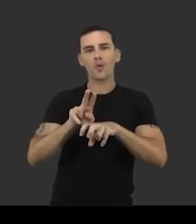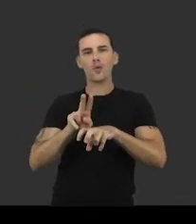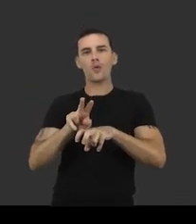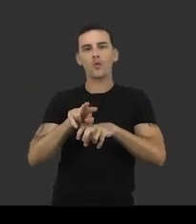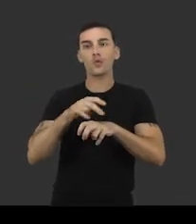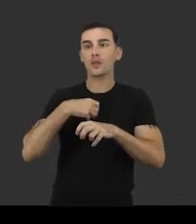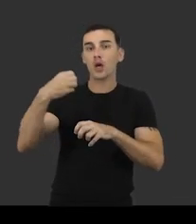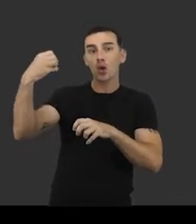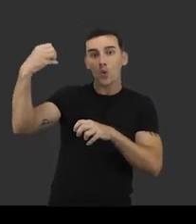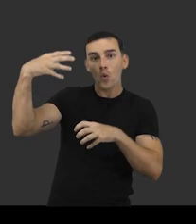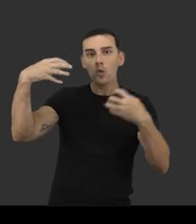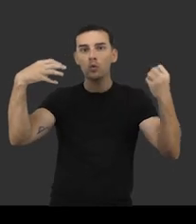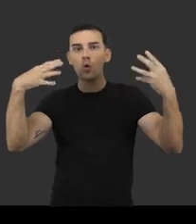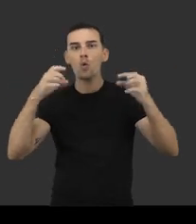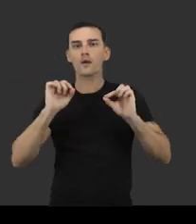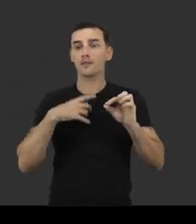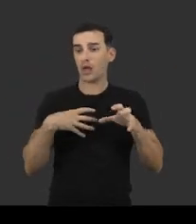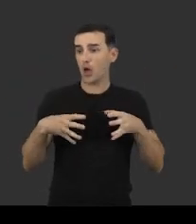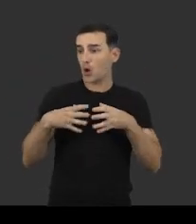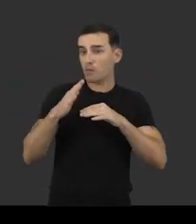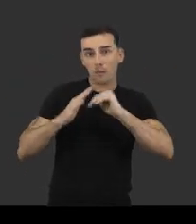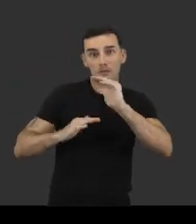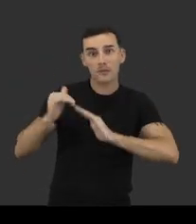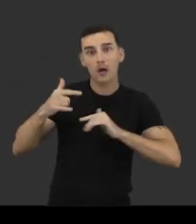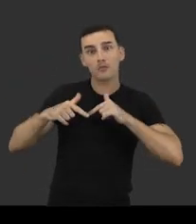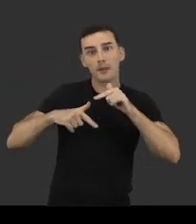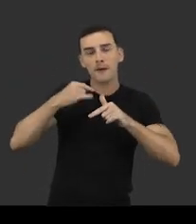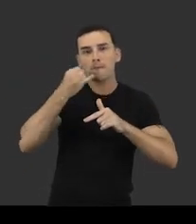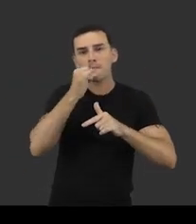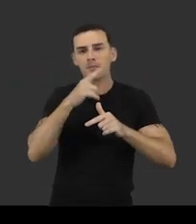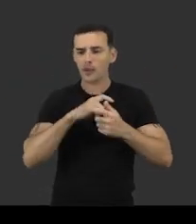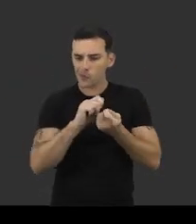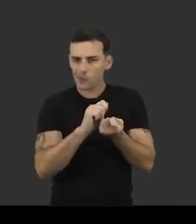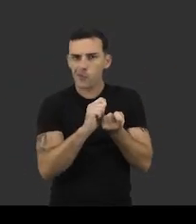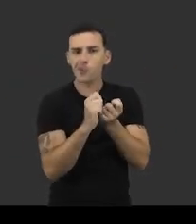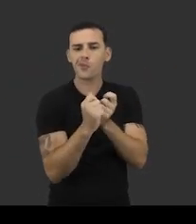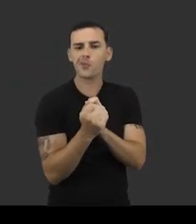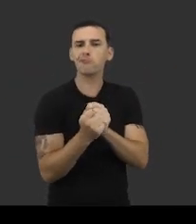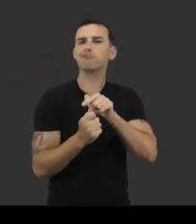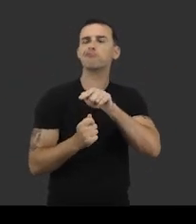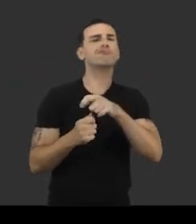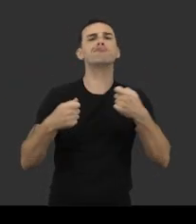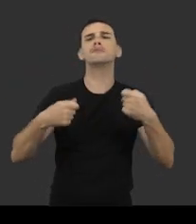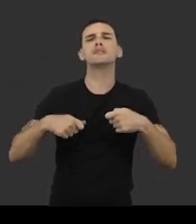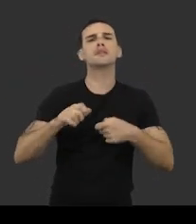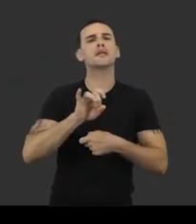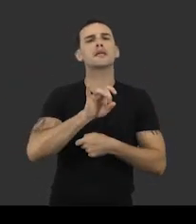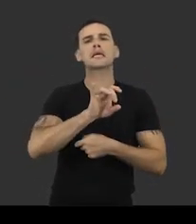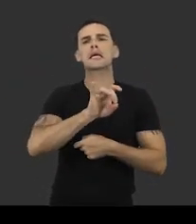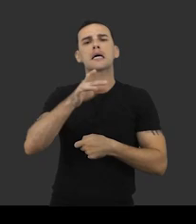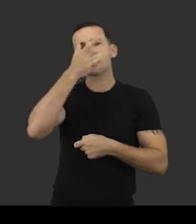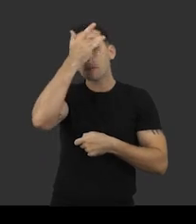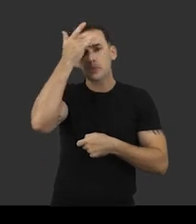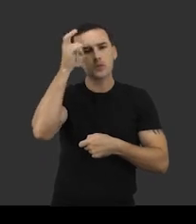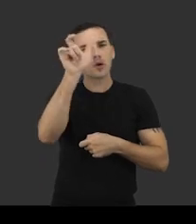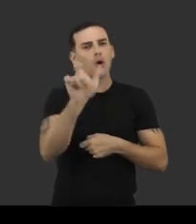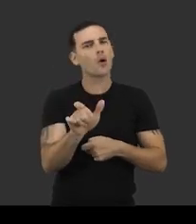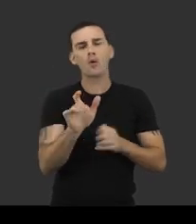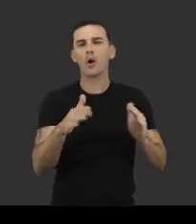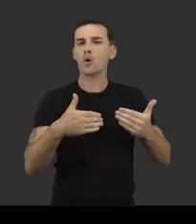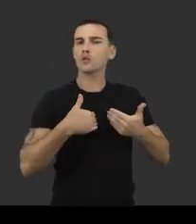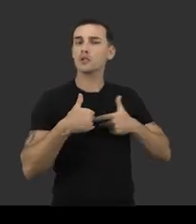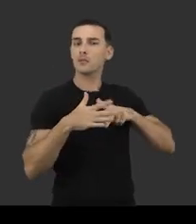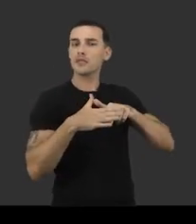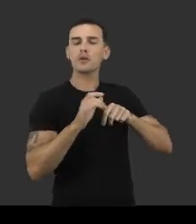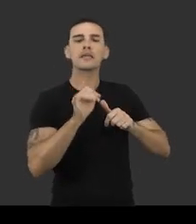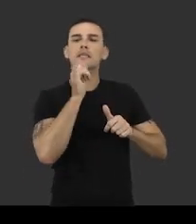luz, para a equipe de odontologia, né? Adaptando isso às necessidades de cada um esses pacientes. Então, de repente, não